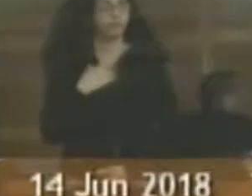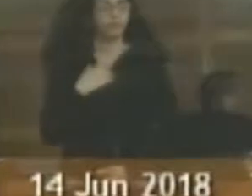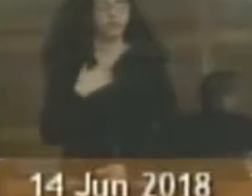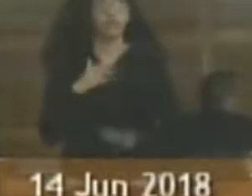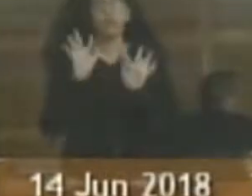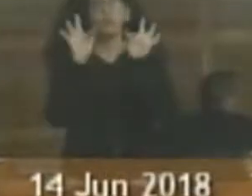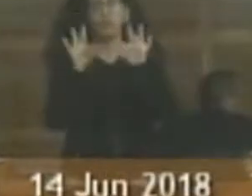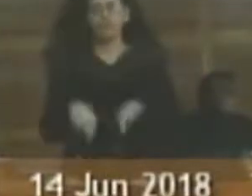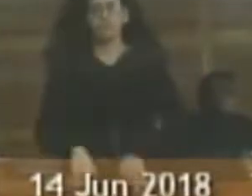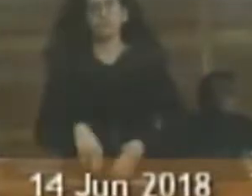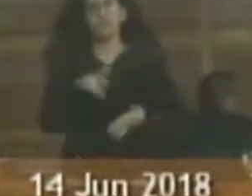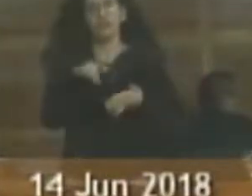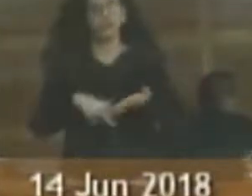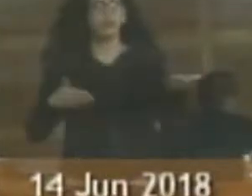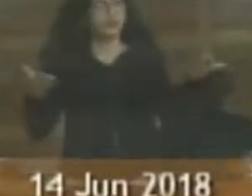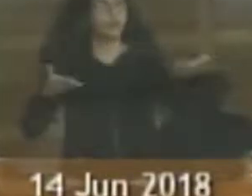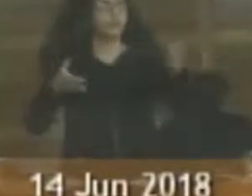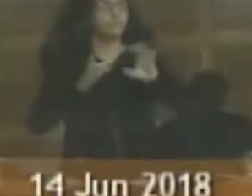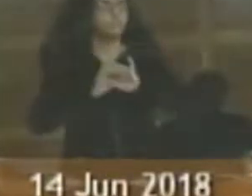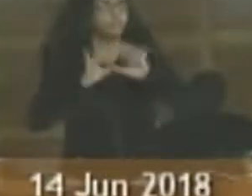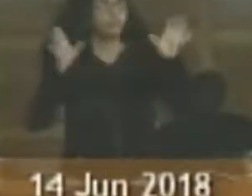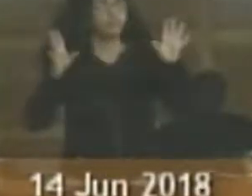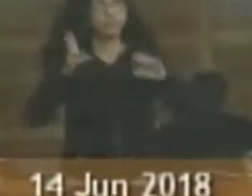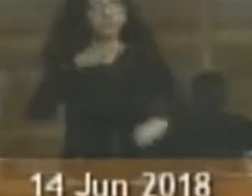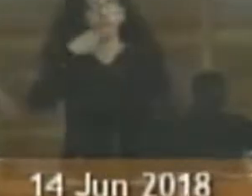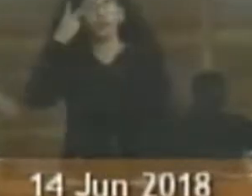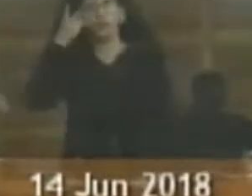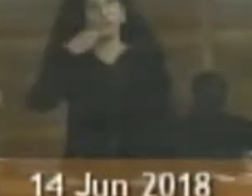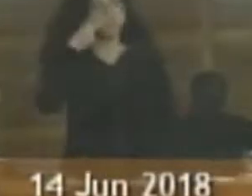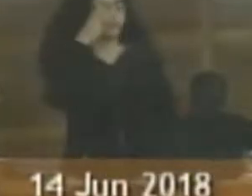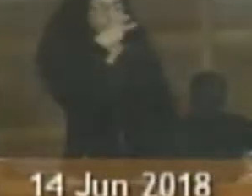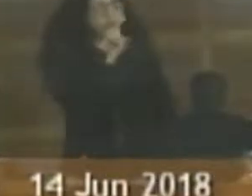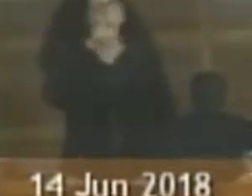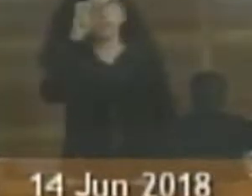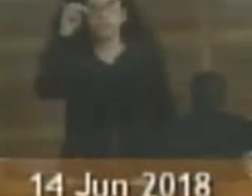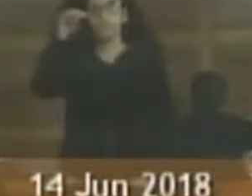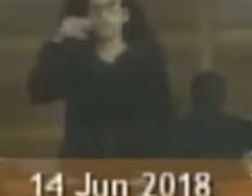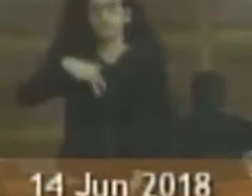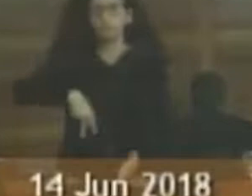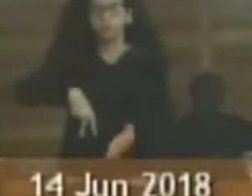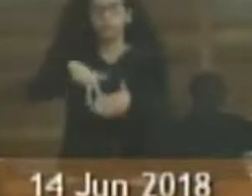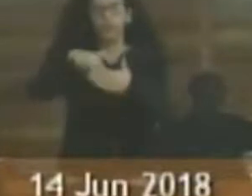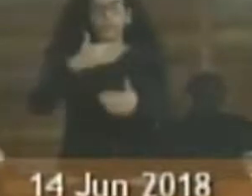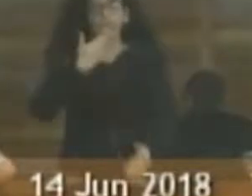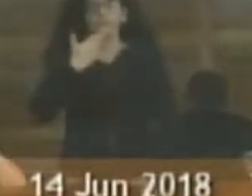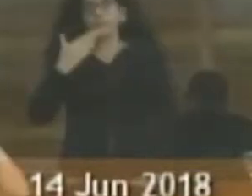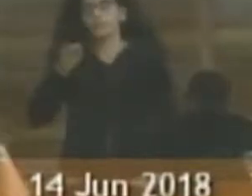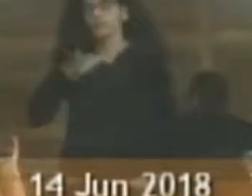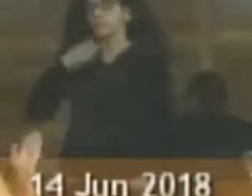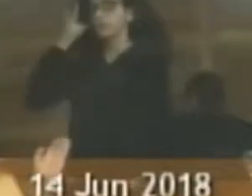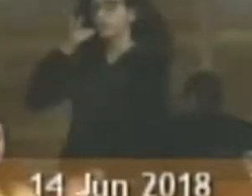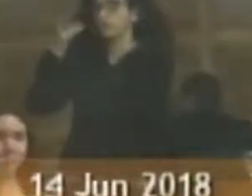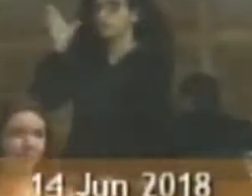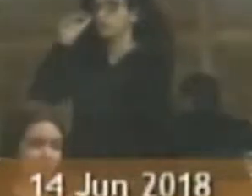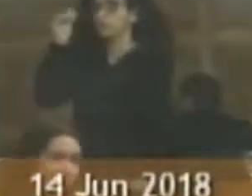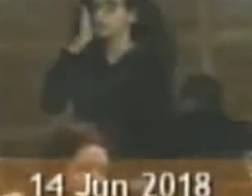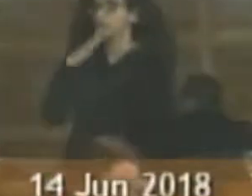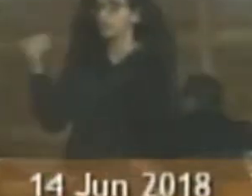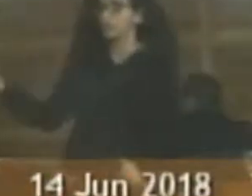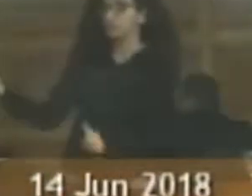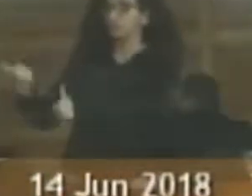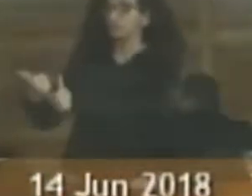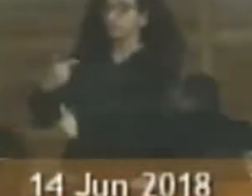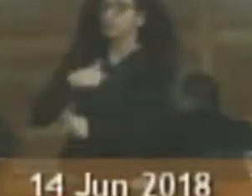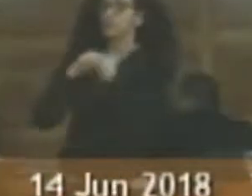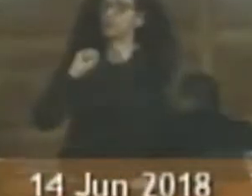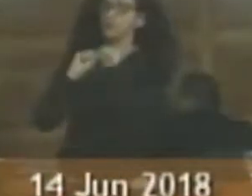Terminada a leitura do expediente, fica franqueada a palavra aos senhores vereadores, por ordem de inscrição. Solicito a vereadora Tite Brasil que assuma a presidência para que eu